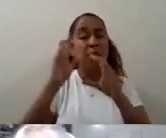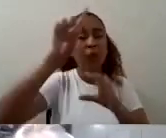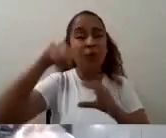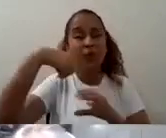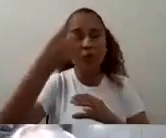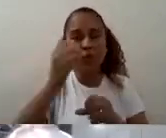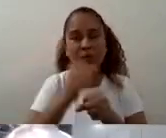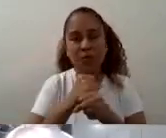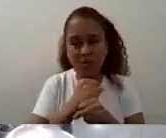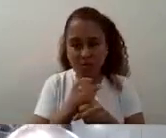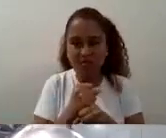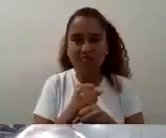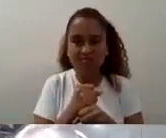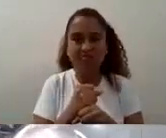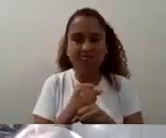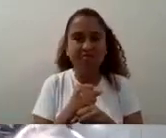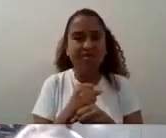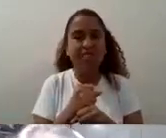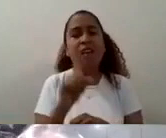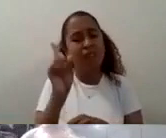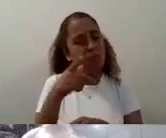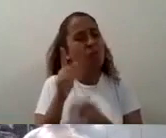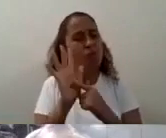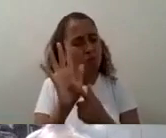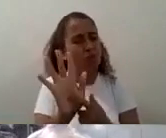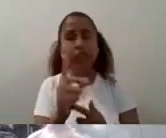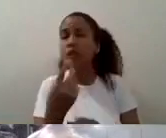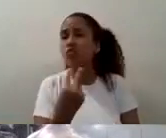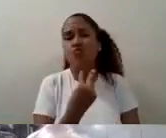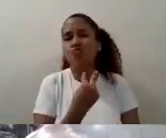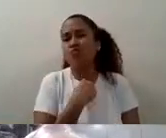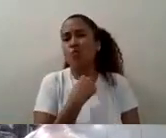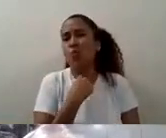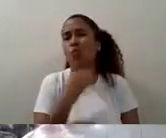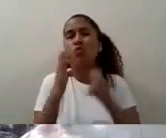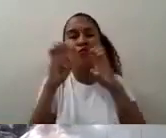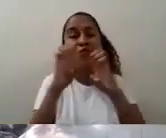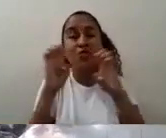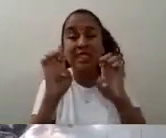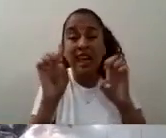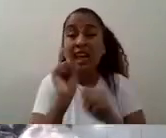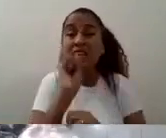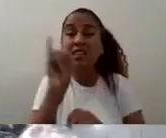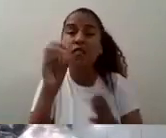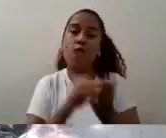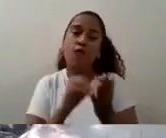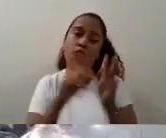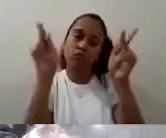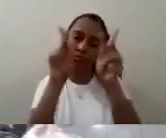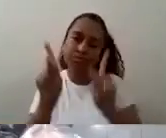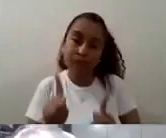evangelização sem um compromisso concreto de paz. Num país como o Brasil, que